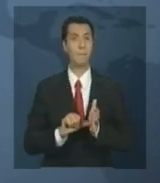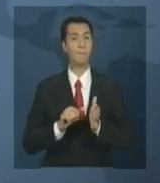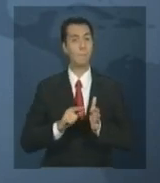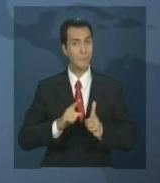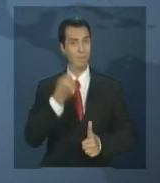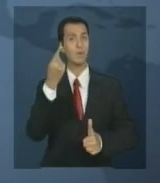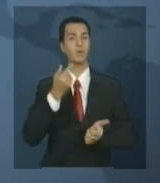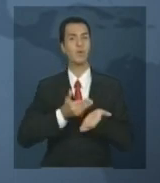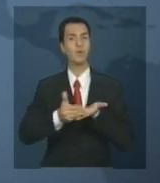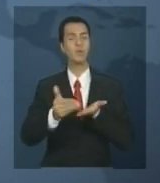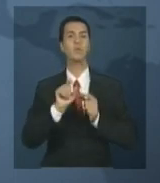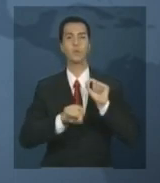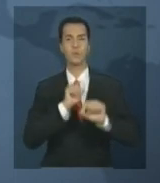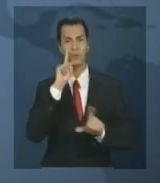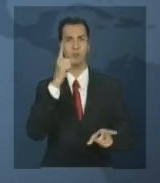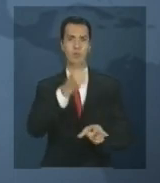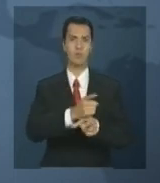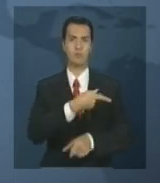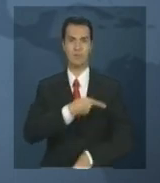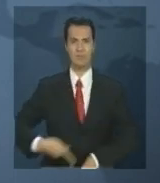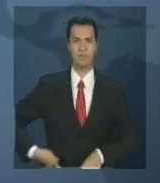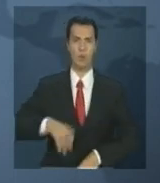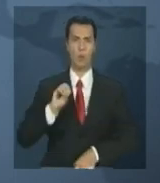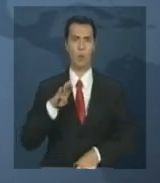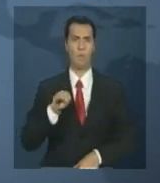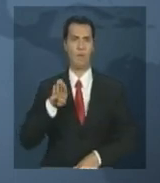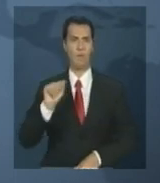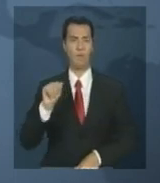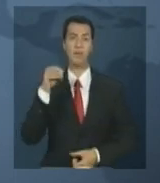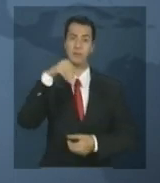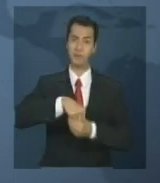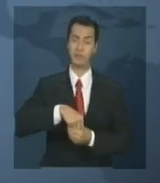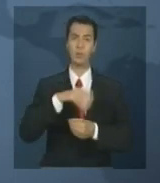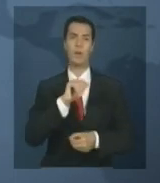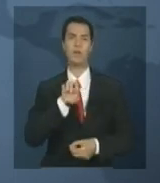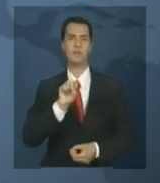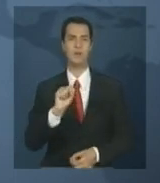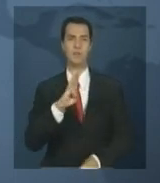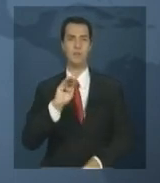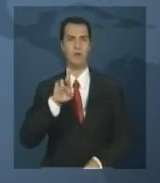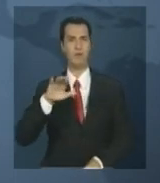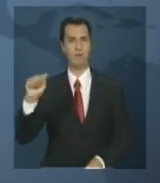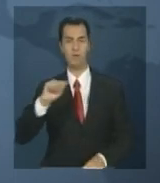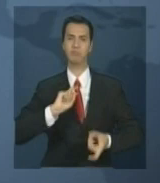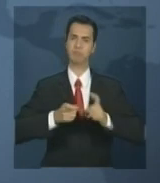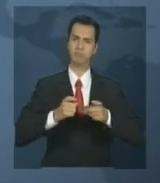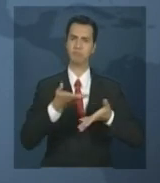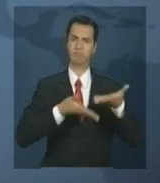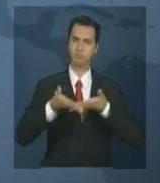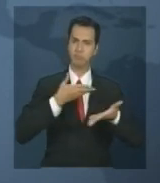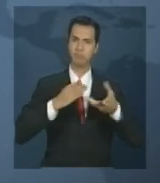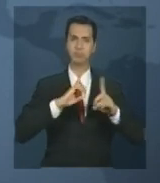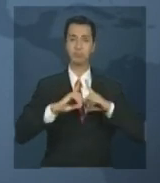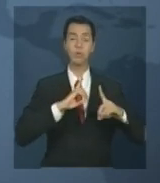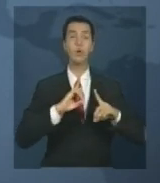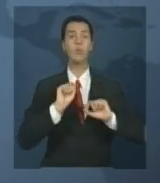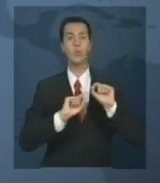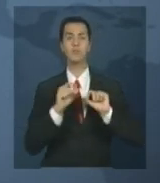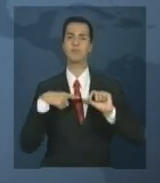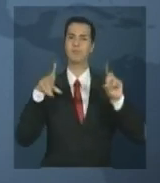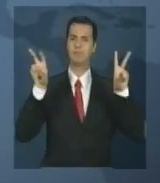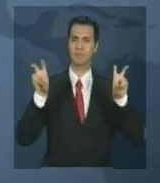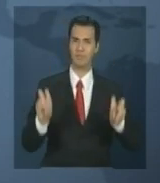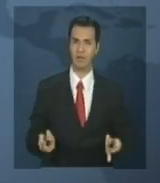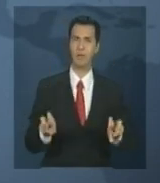encontro de trabalho com o presidente americano Barack Obama na Casa Branca. Bom, na agenda desta conversa, assuntos de interesse global